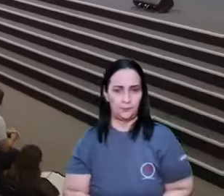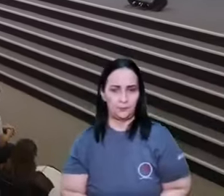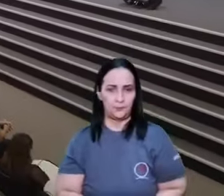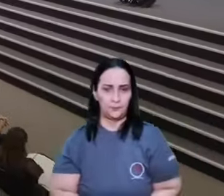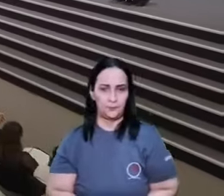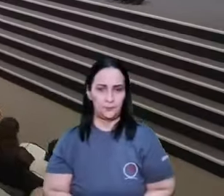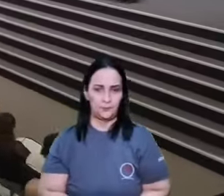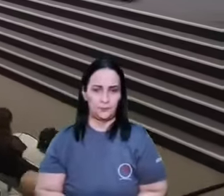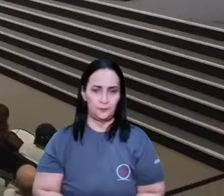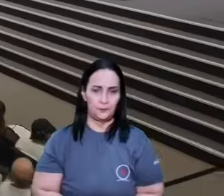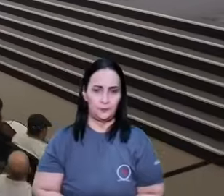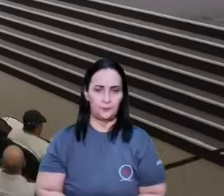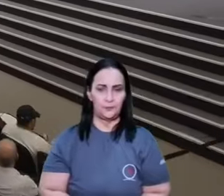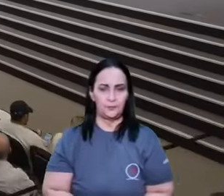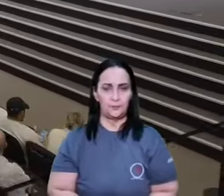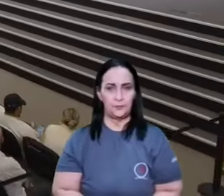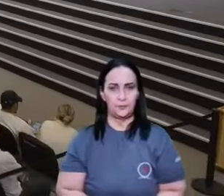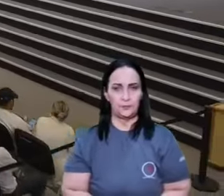memória